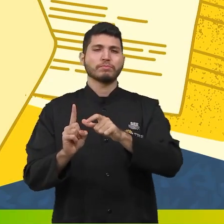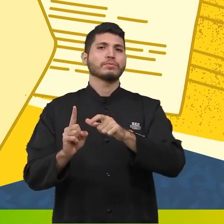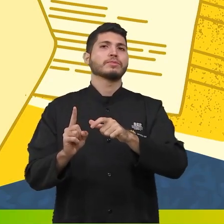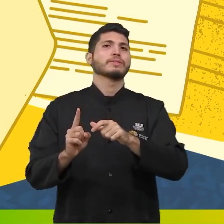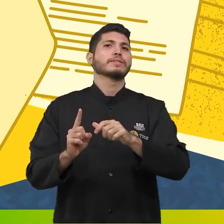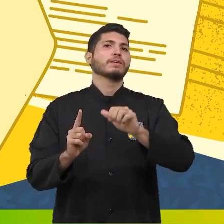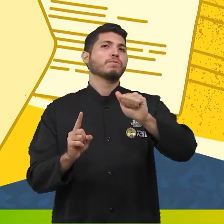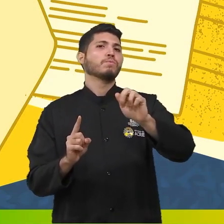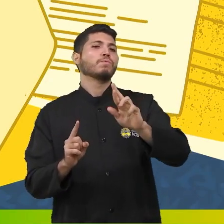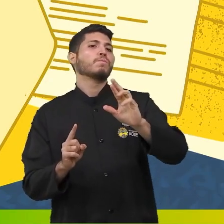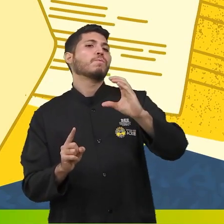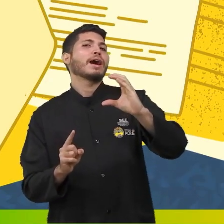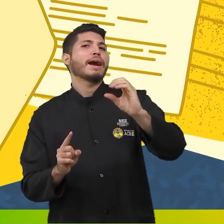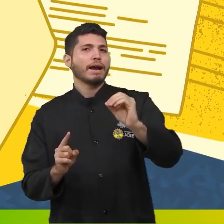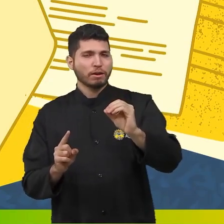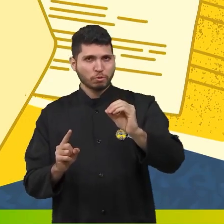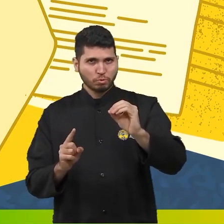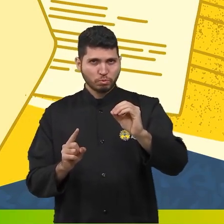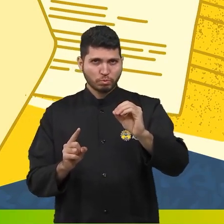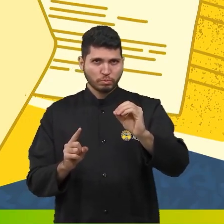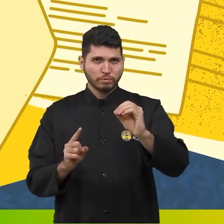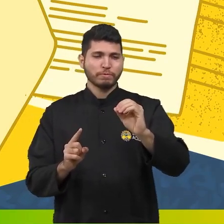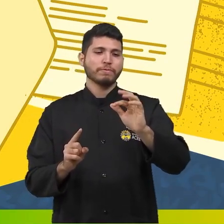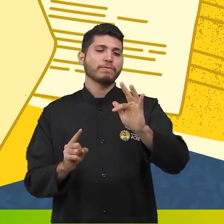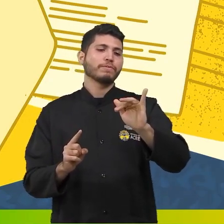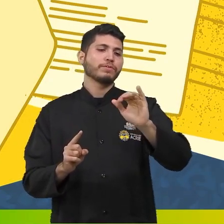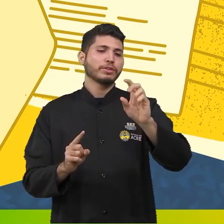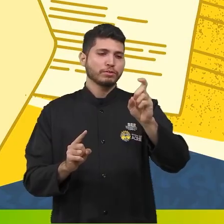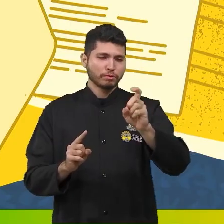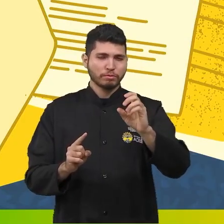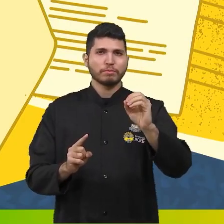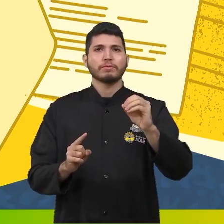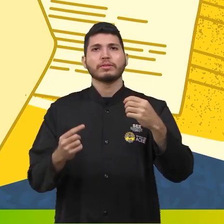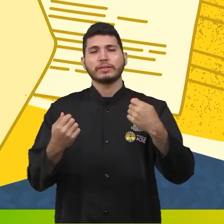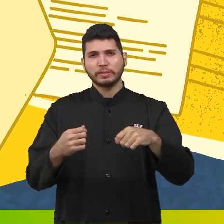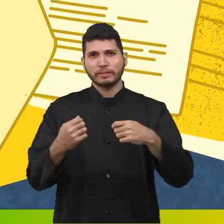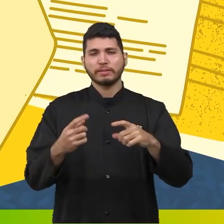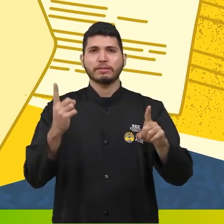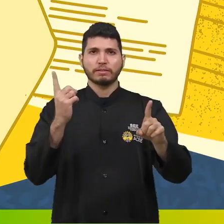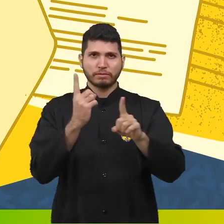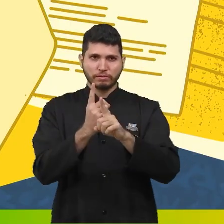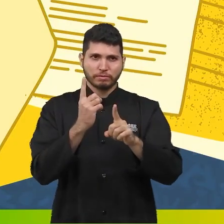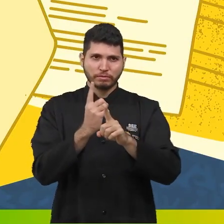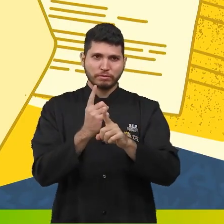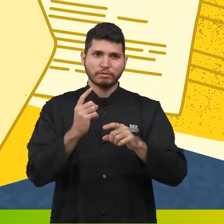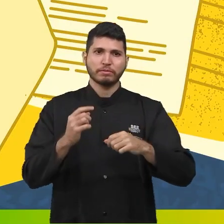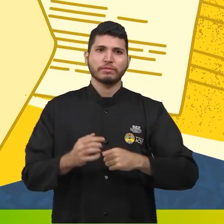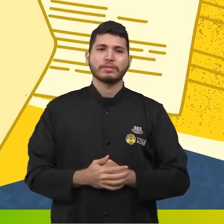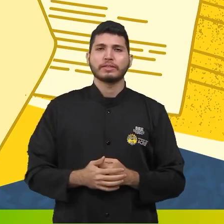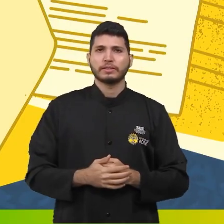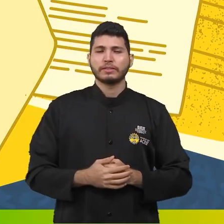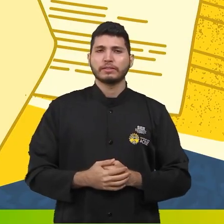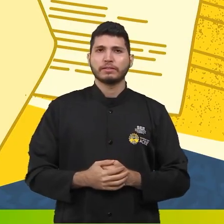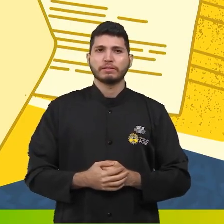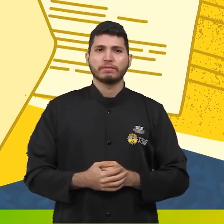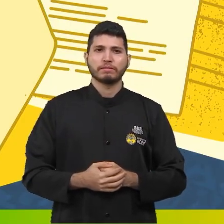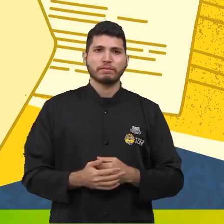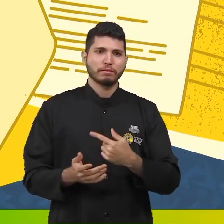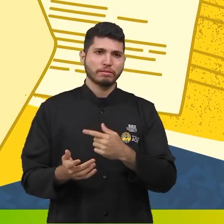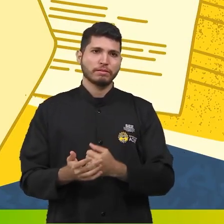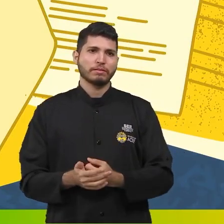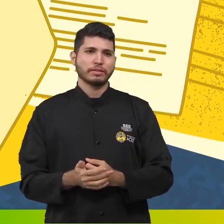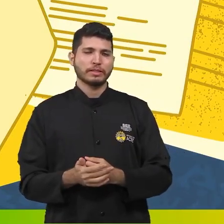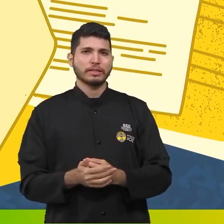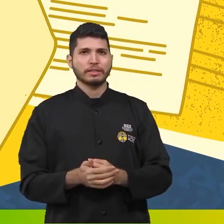personagem que é preciso ele ser fixo para a gente conseguir se identificar. Enredo sem cronologia não é também,